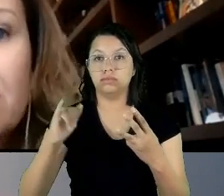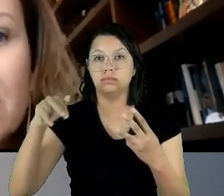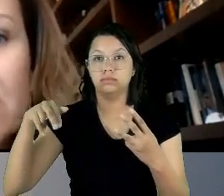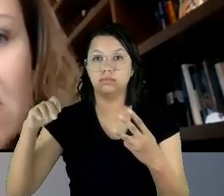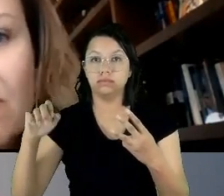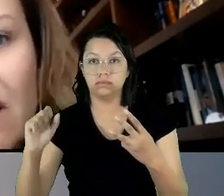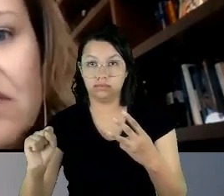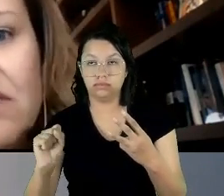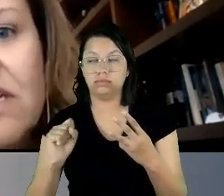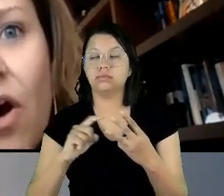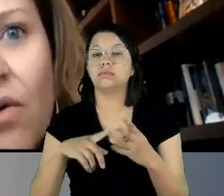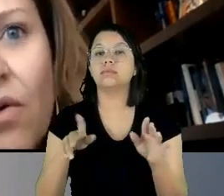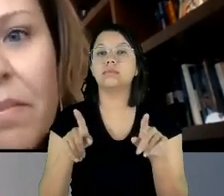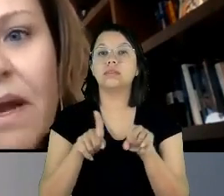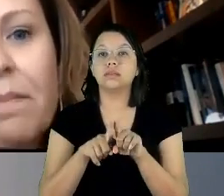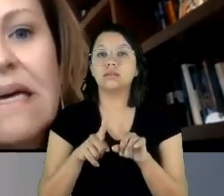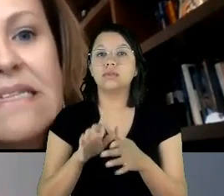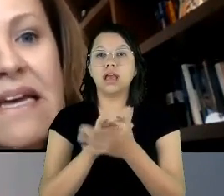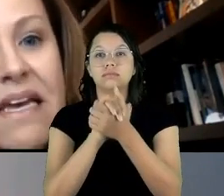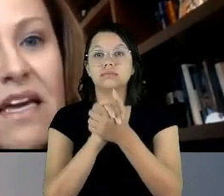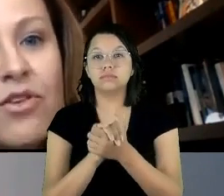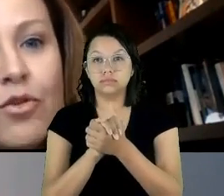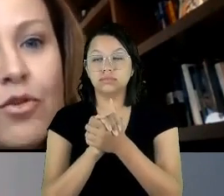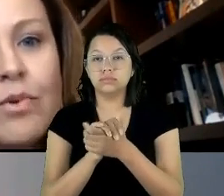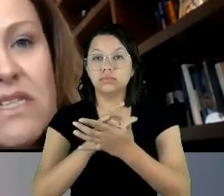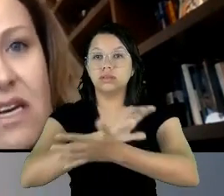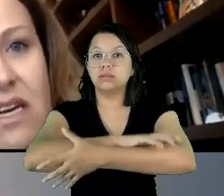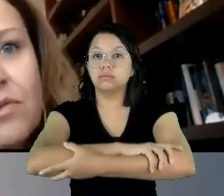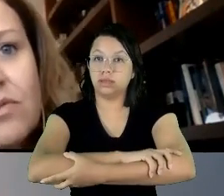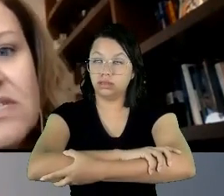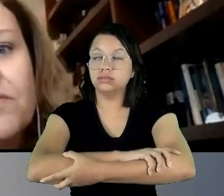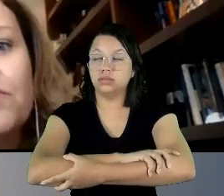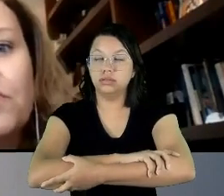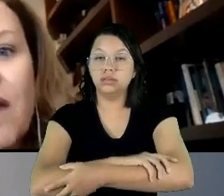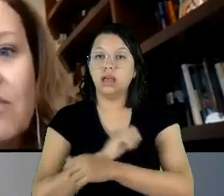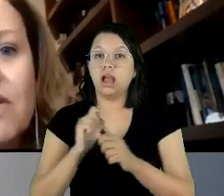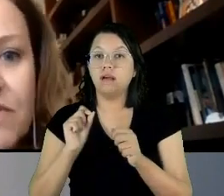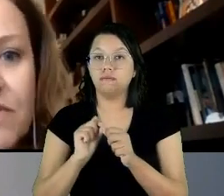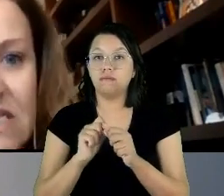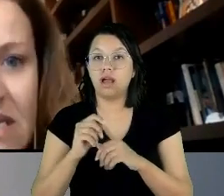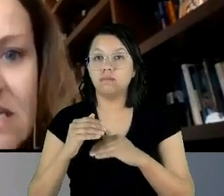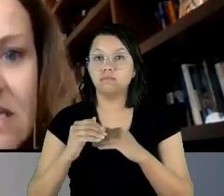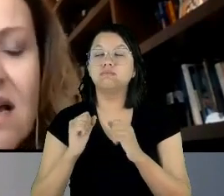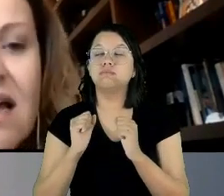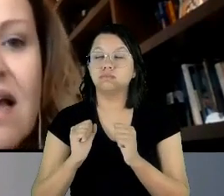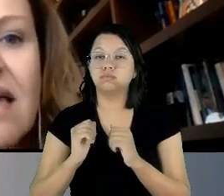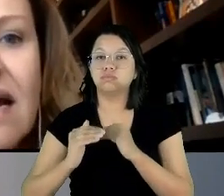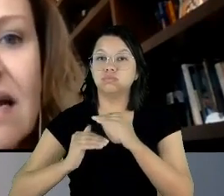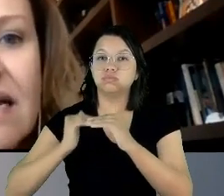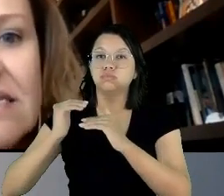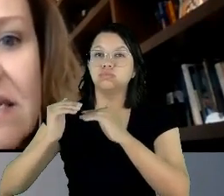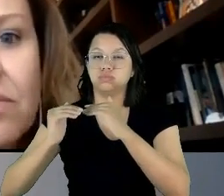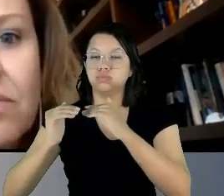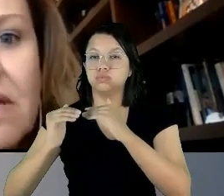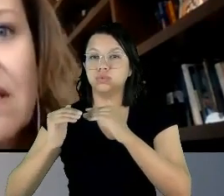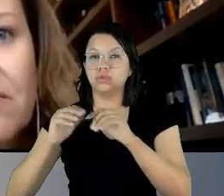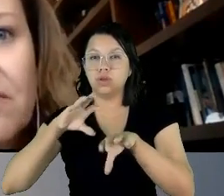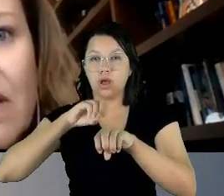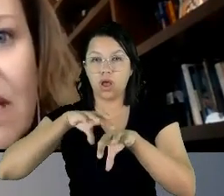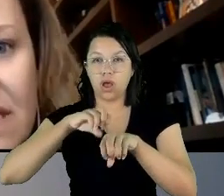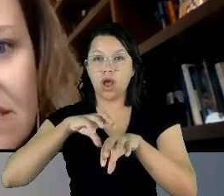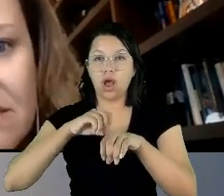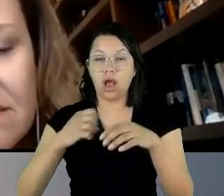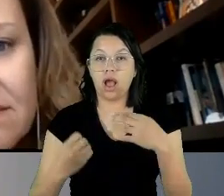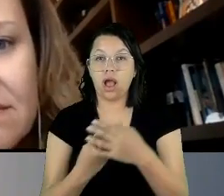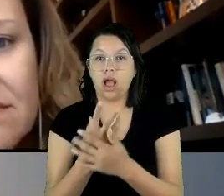Gostaria também de saudar o Think Olga pela parceria que tornou possível o desenvolvimento das oficinas e a criação da